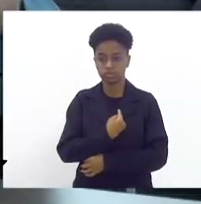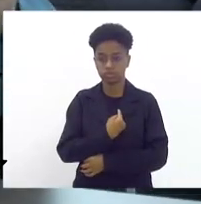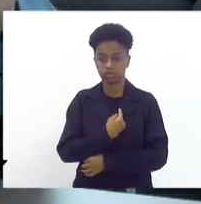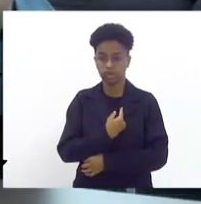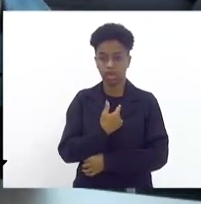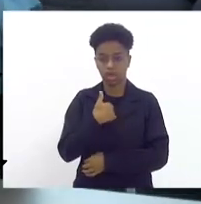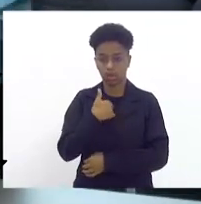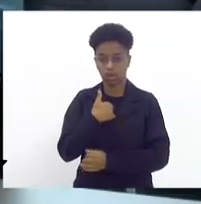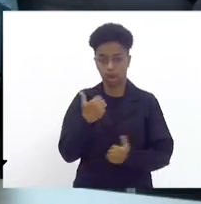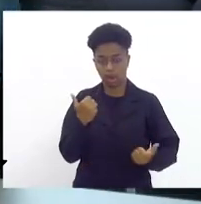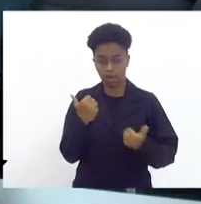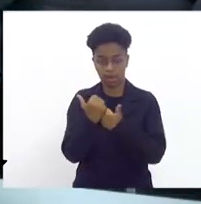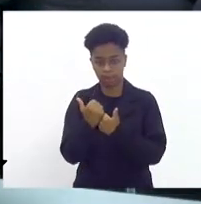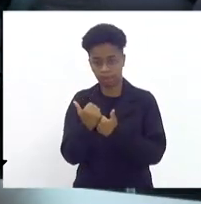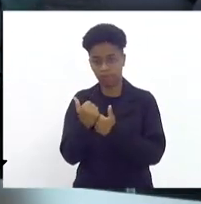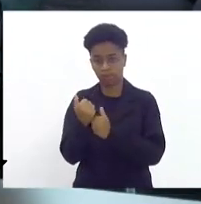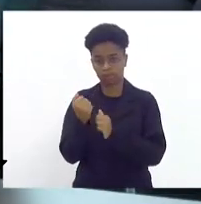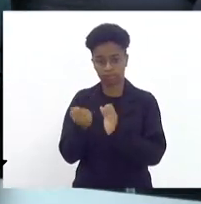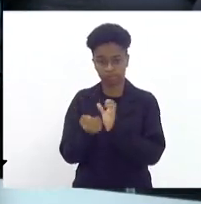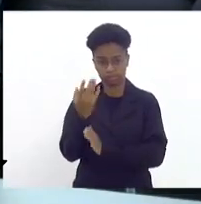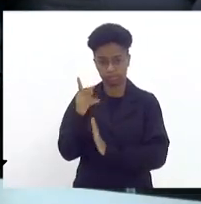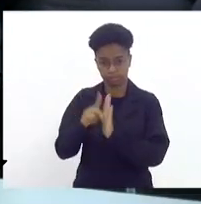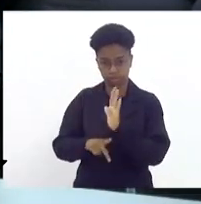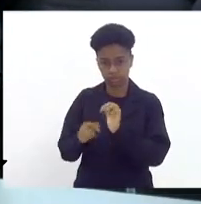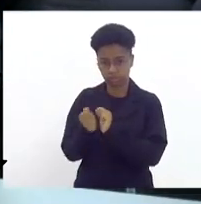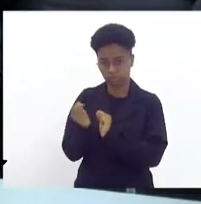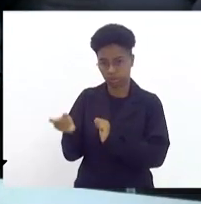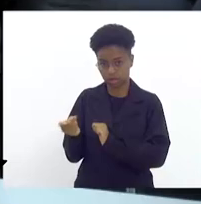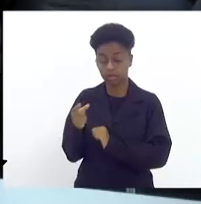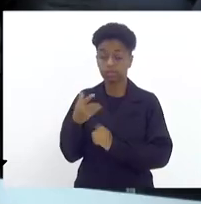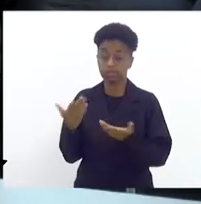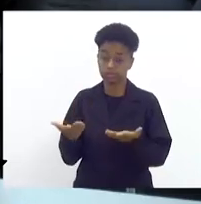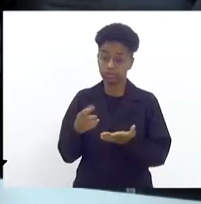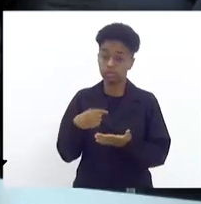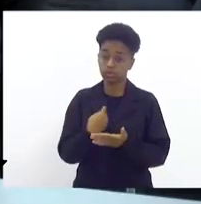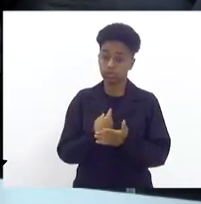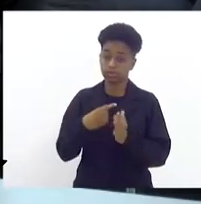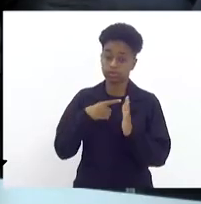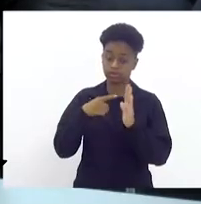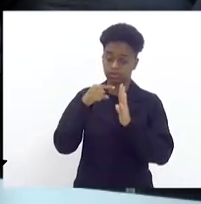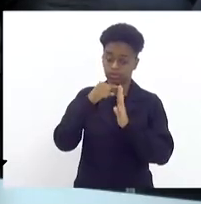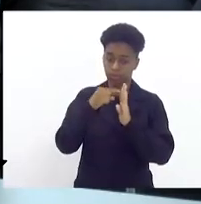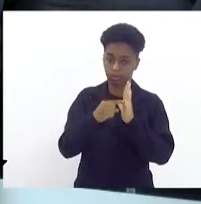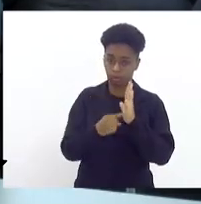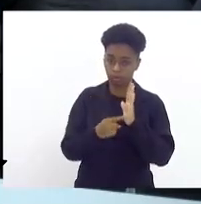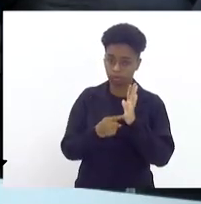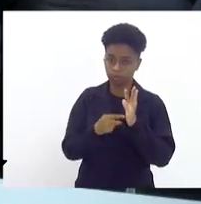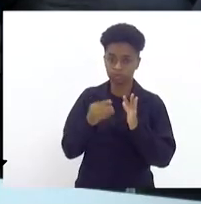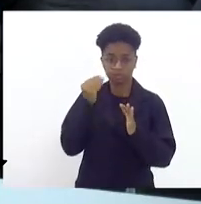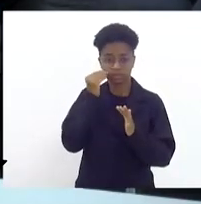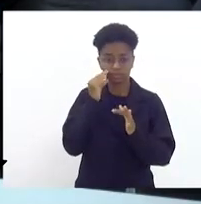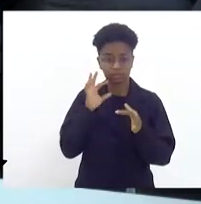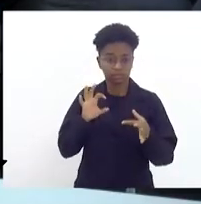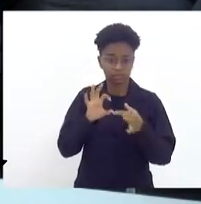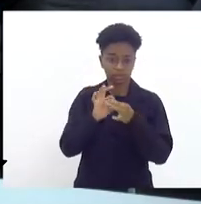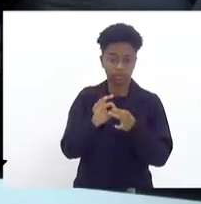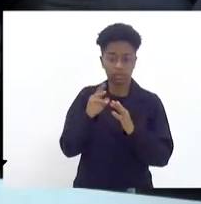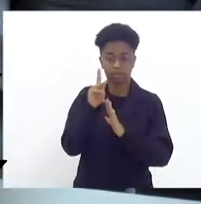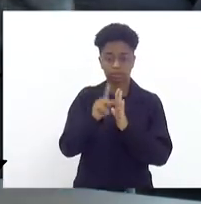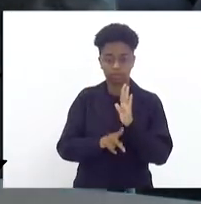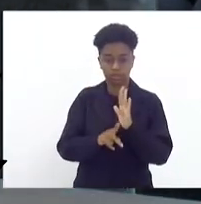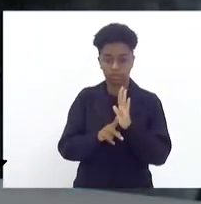do projeto. E a combinação foi incorporar pontos do projeto nosso ao projeto da